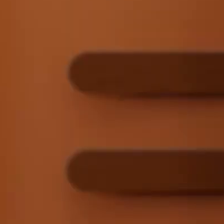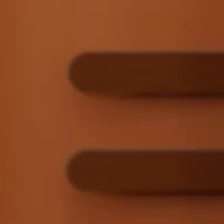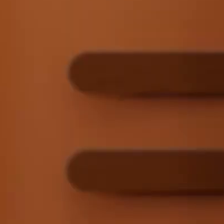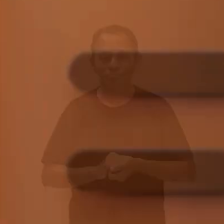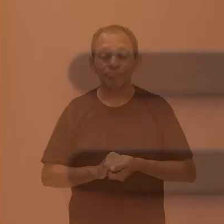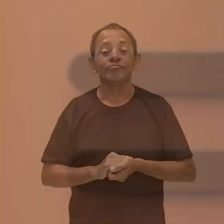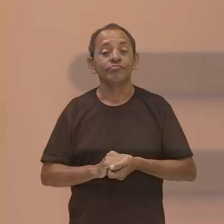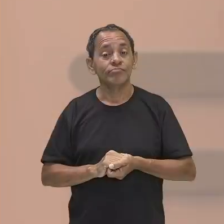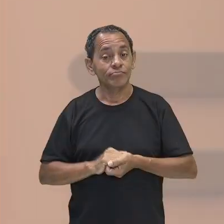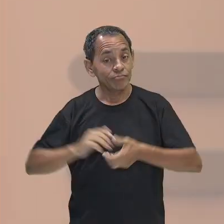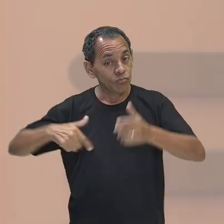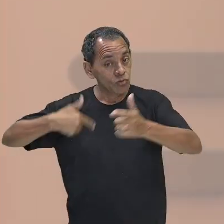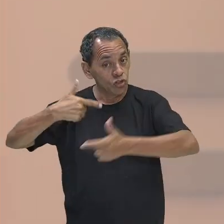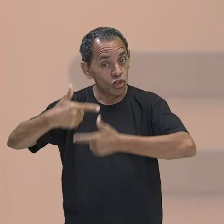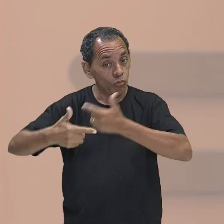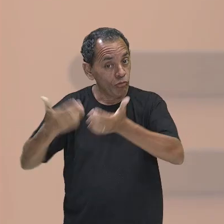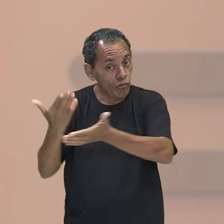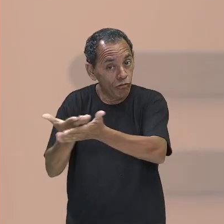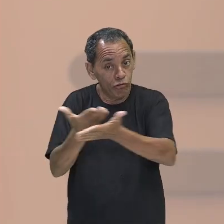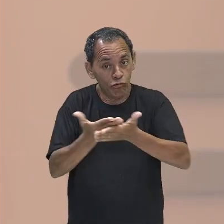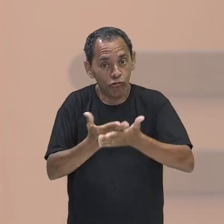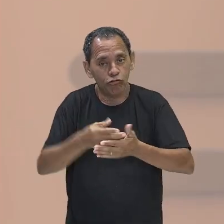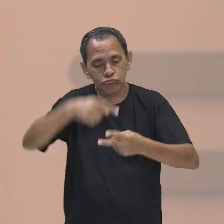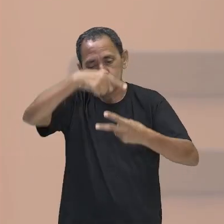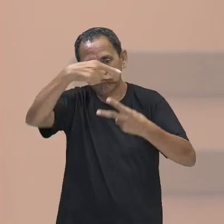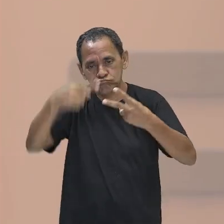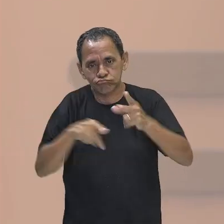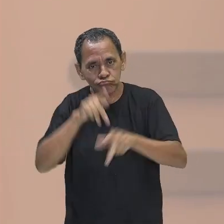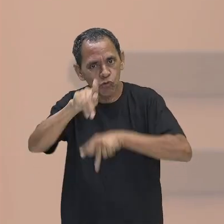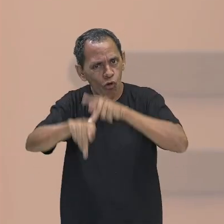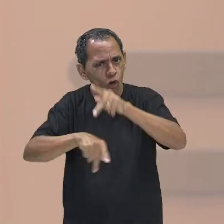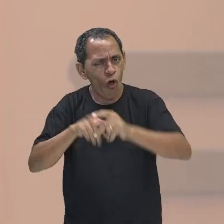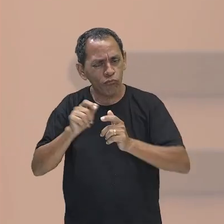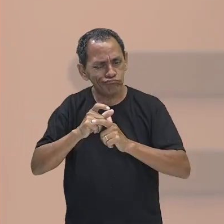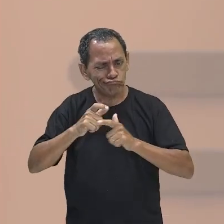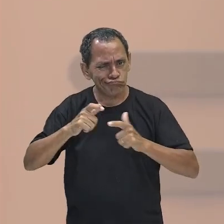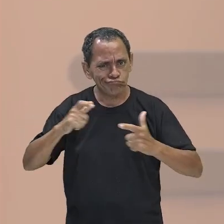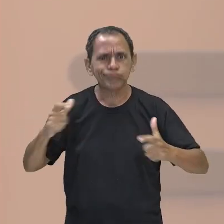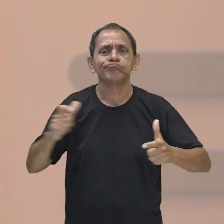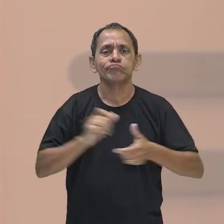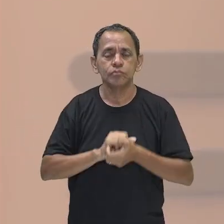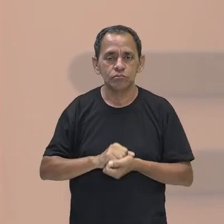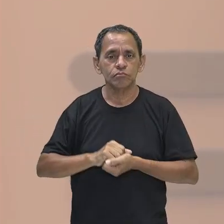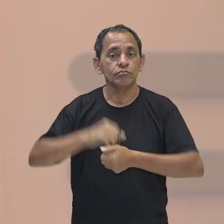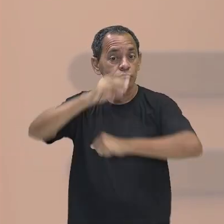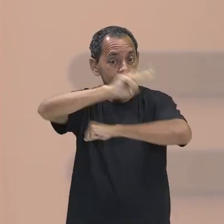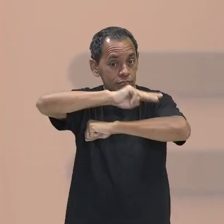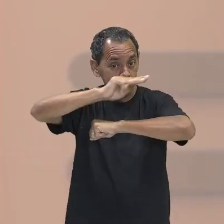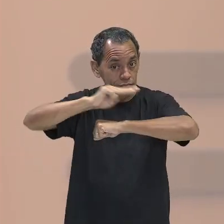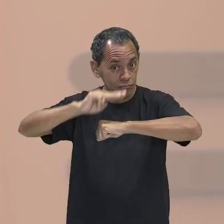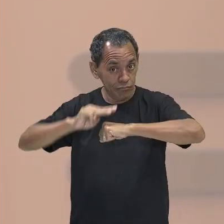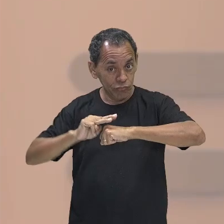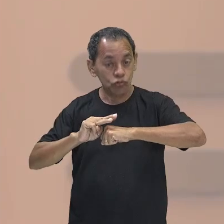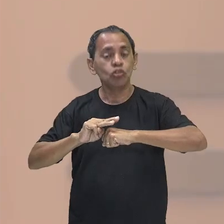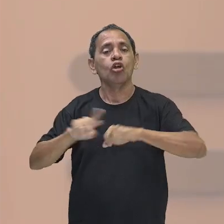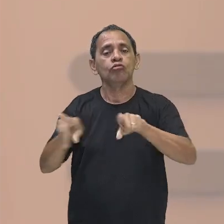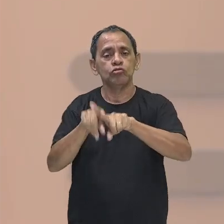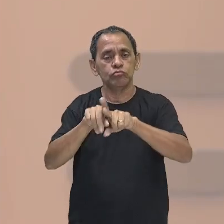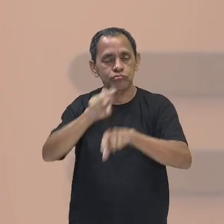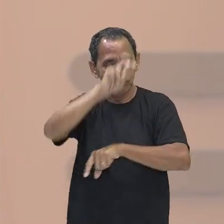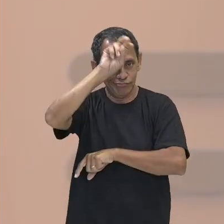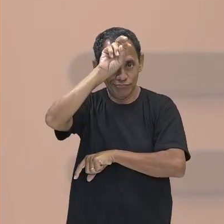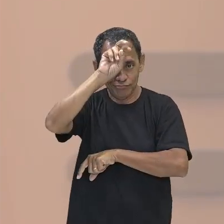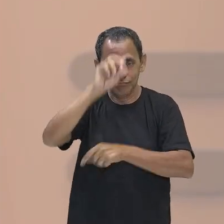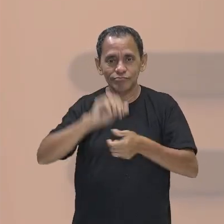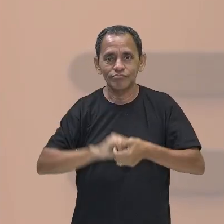Vamos trabalhar então sobre duas grandes civilizações. Estamos falando então aí da Mesopotâmia e do Egito. Então, sem